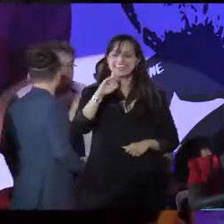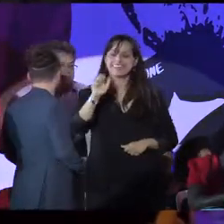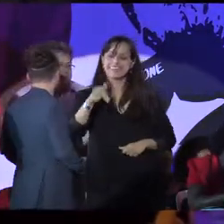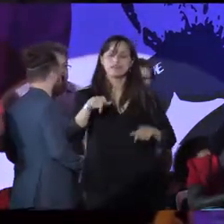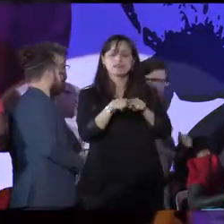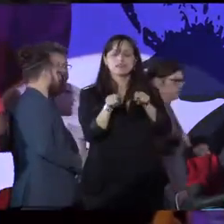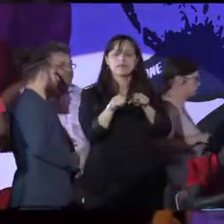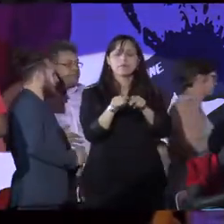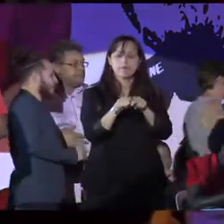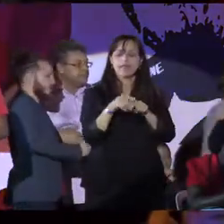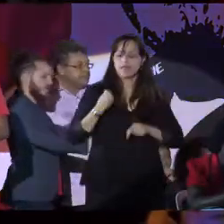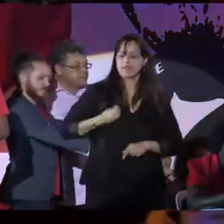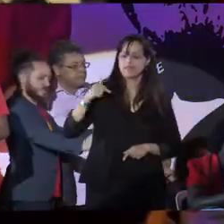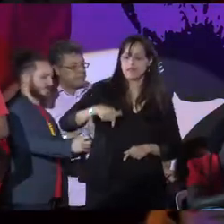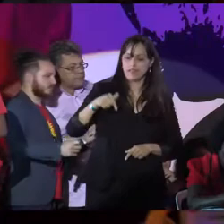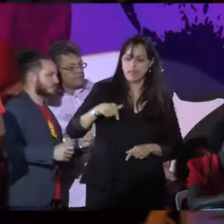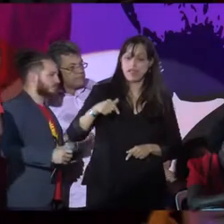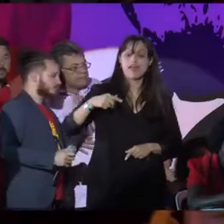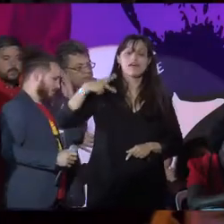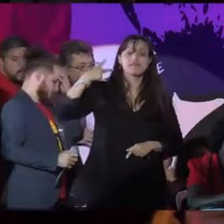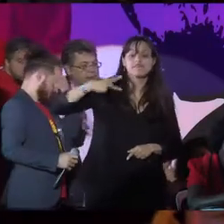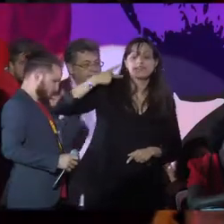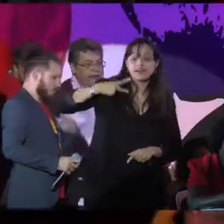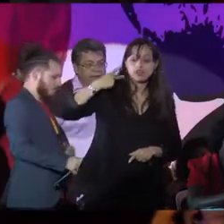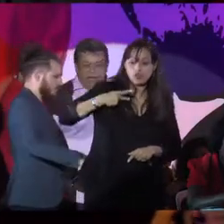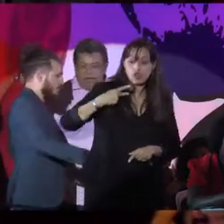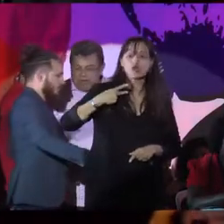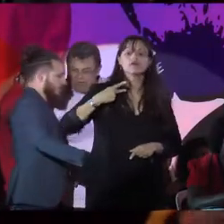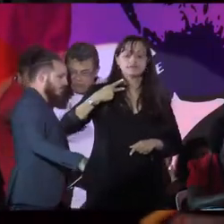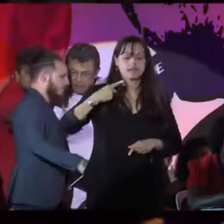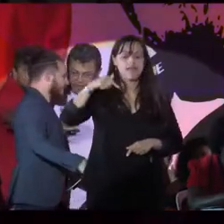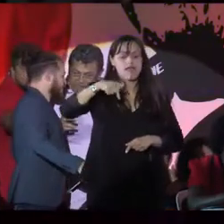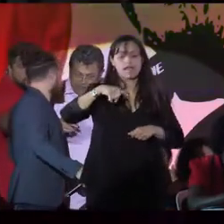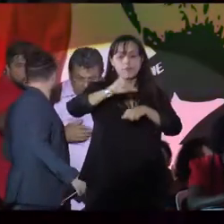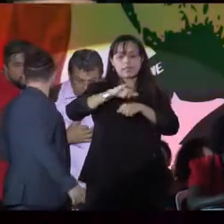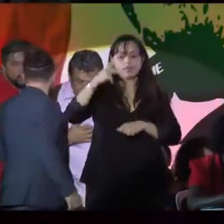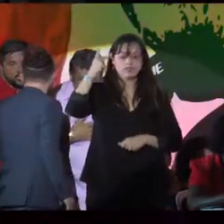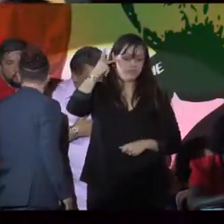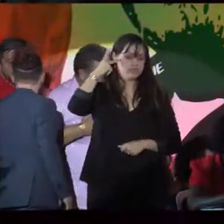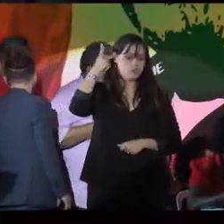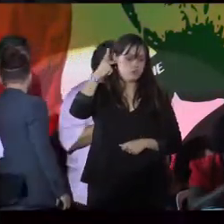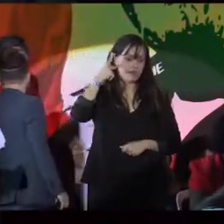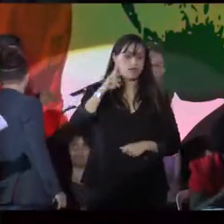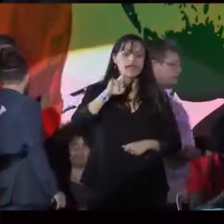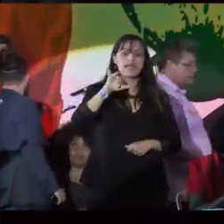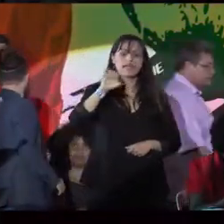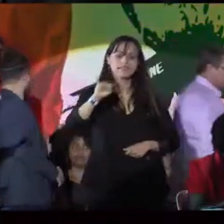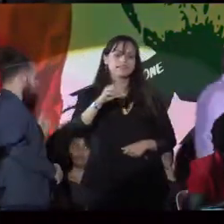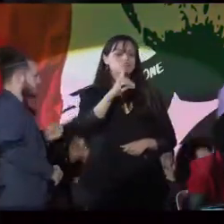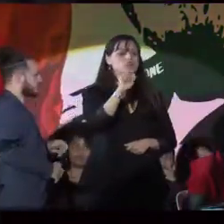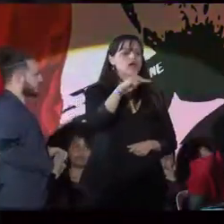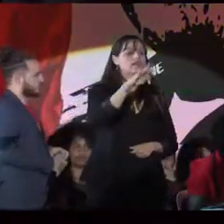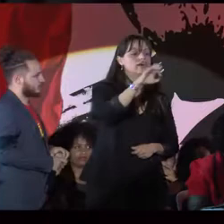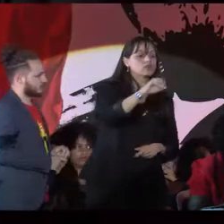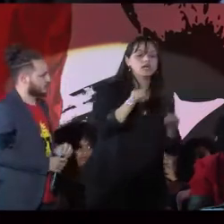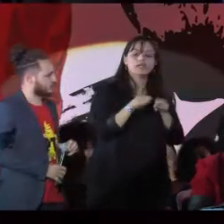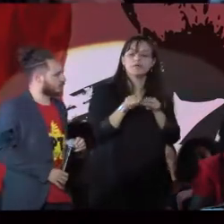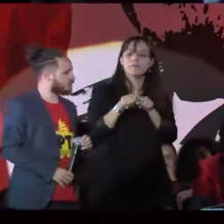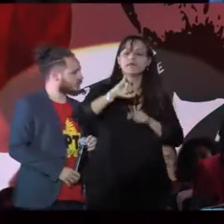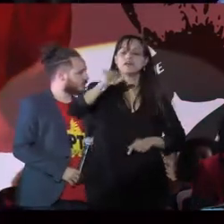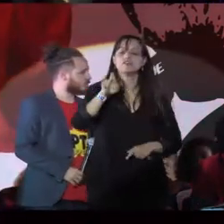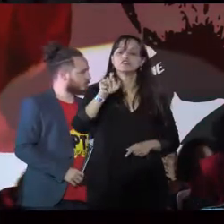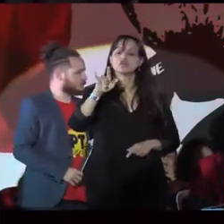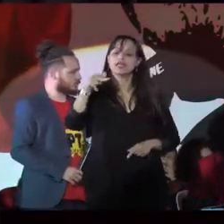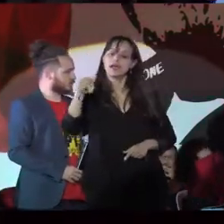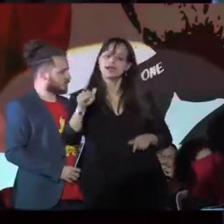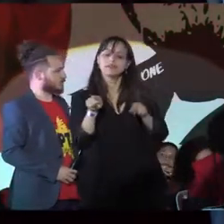registrar a presença dos vereadores e vereadoras da capital de São Paulo, o companheiro Reis, Donato, a companheira Juliana,